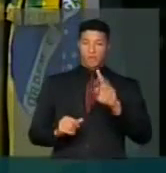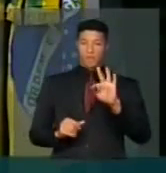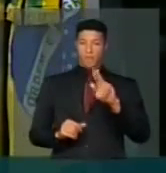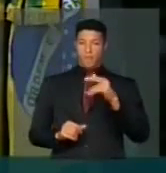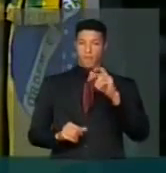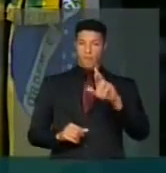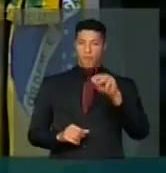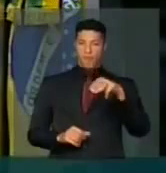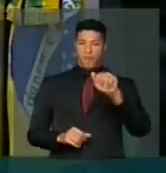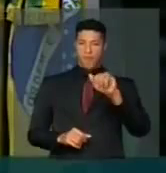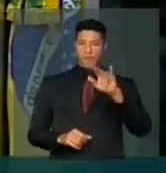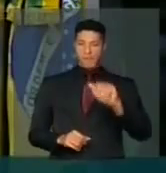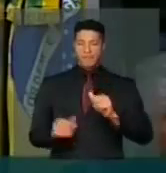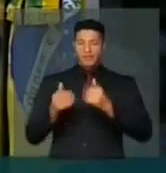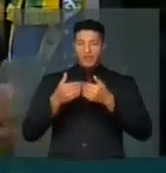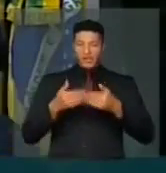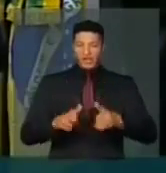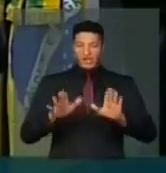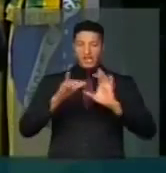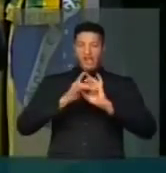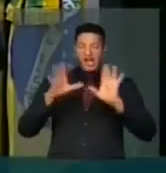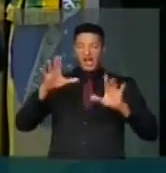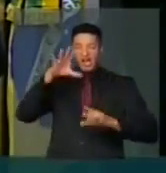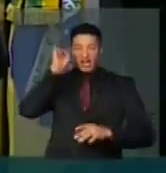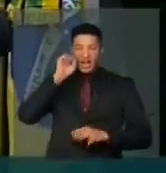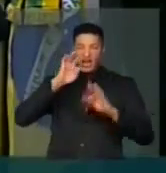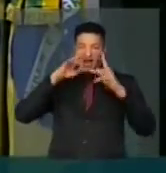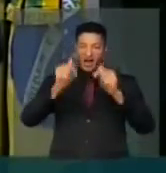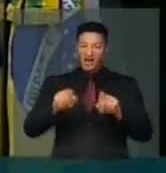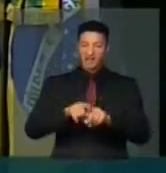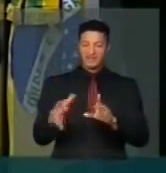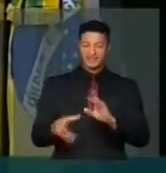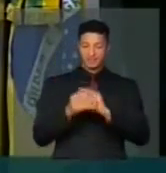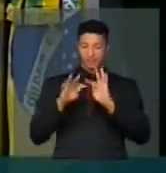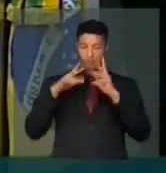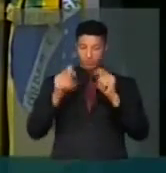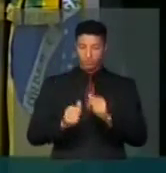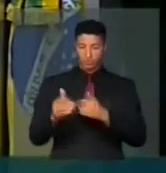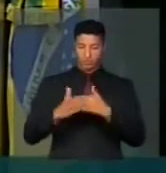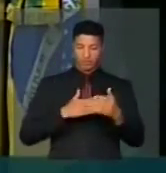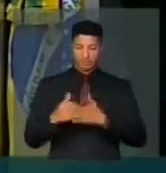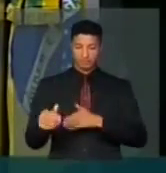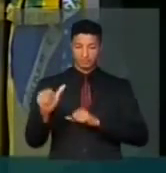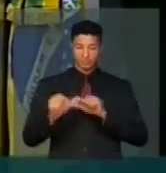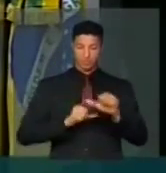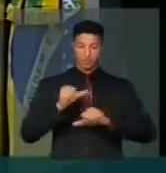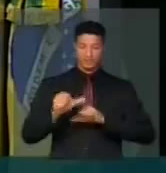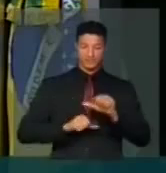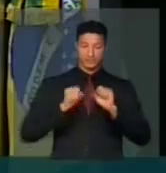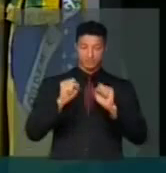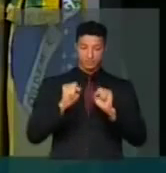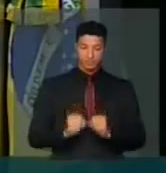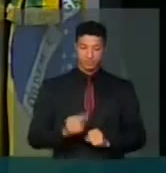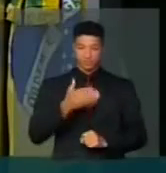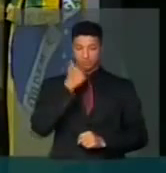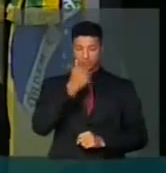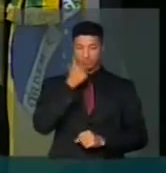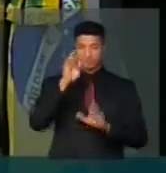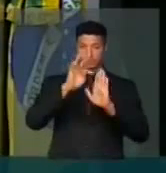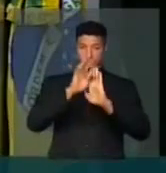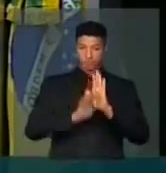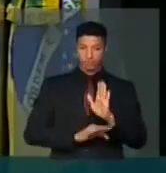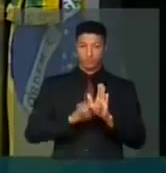foi absolutamente aberto e ouviu a todos democraticamente e incorporou toda e qualquer mudança que pudesse melhorar esse